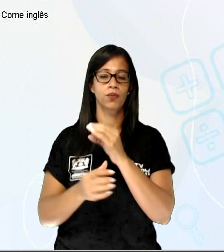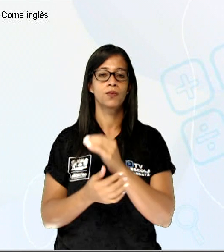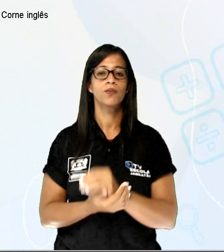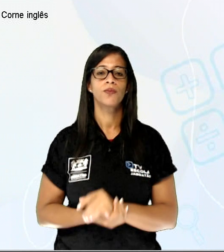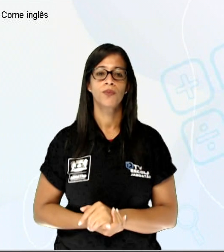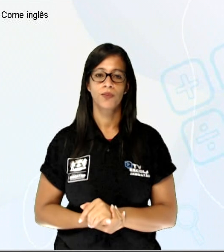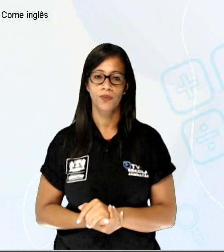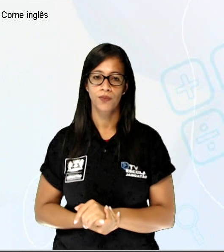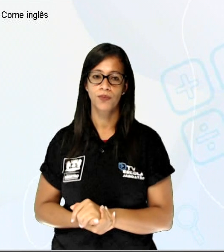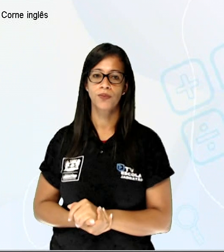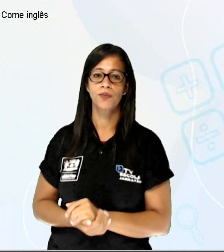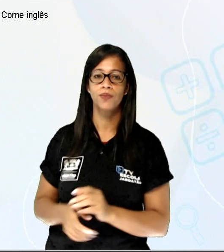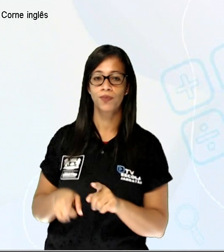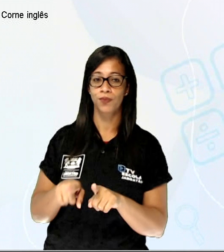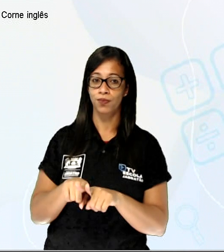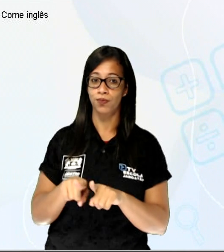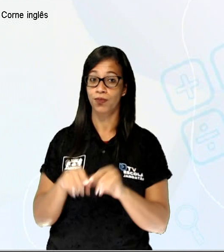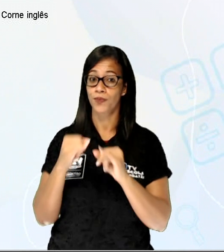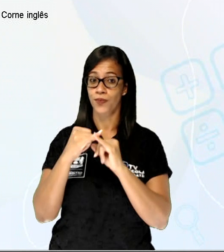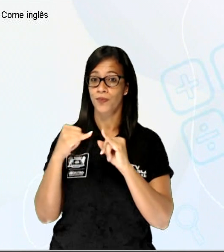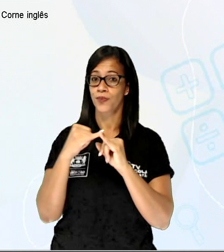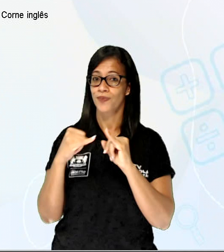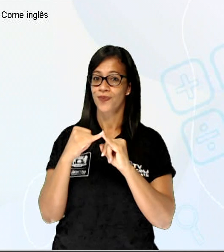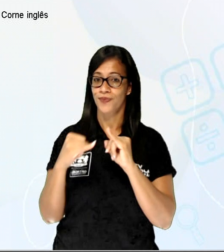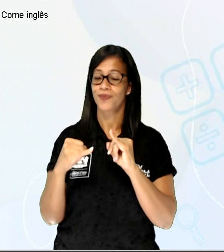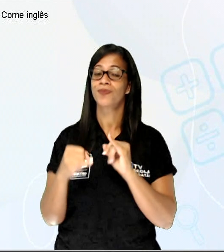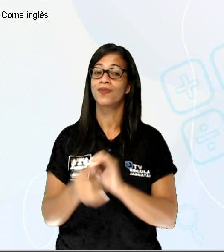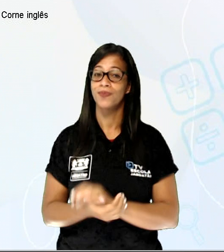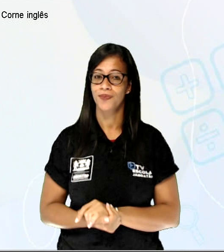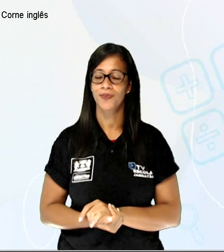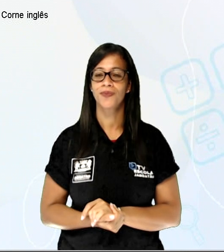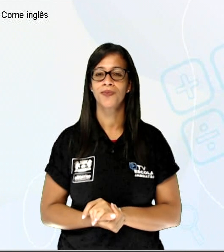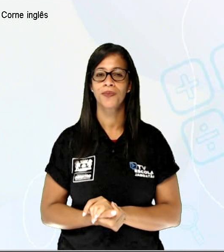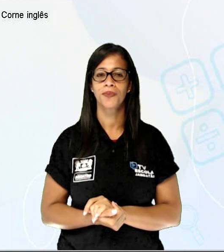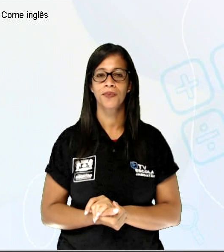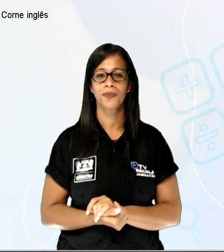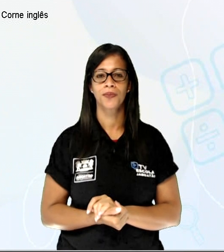E agora o som do irmão dele, o contrafagote.